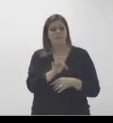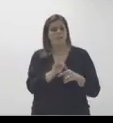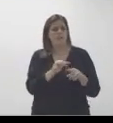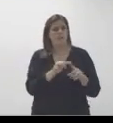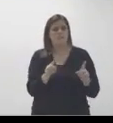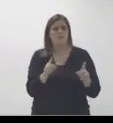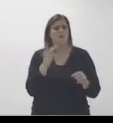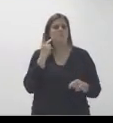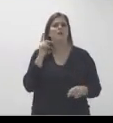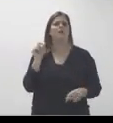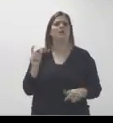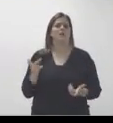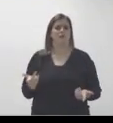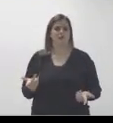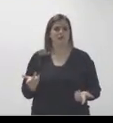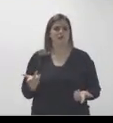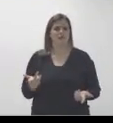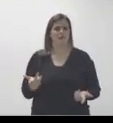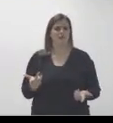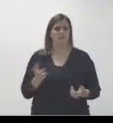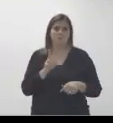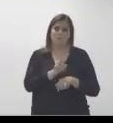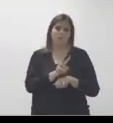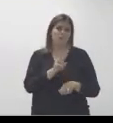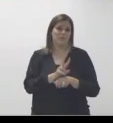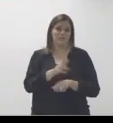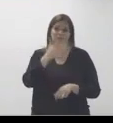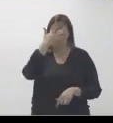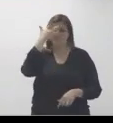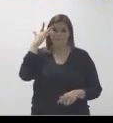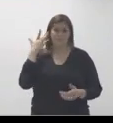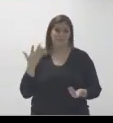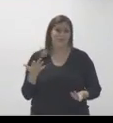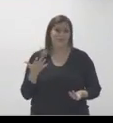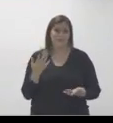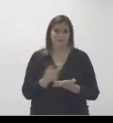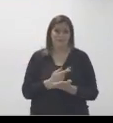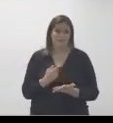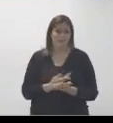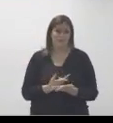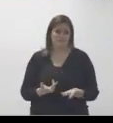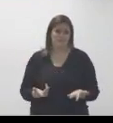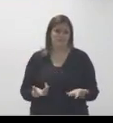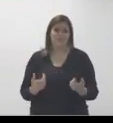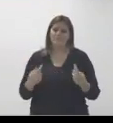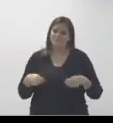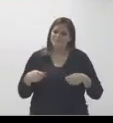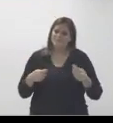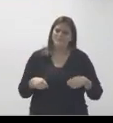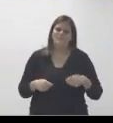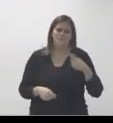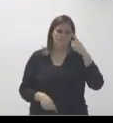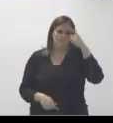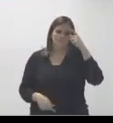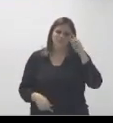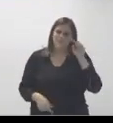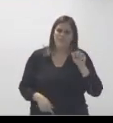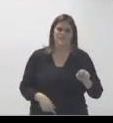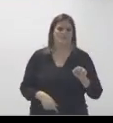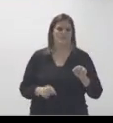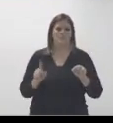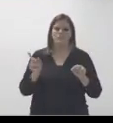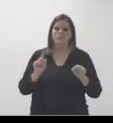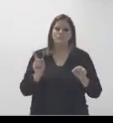proteger quem também faz ilícitos então refletir sobre isto e desmascarar essa sociedade